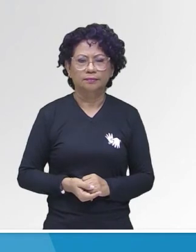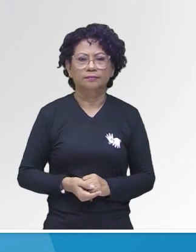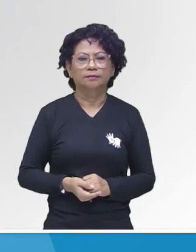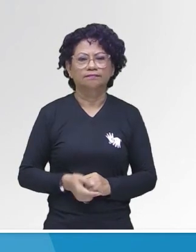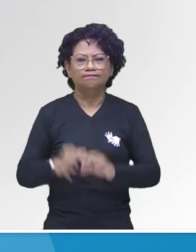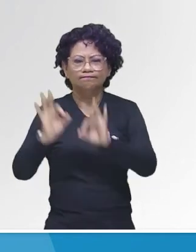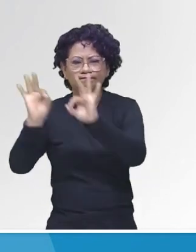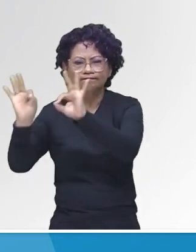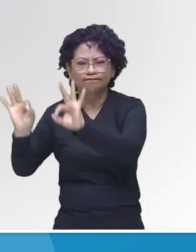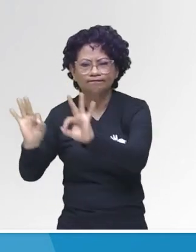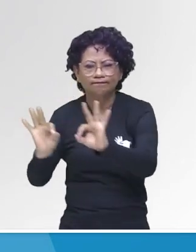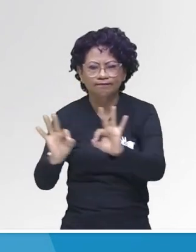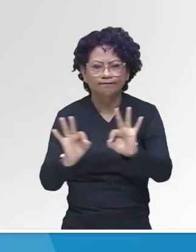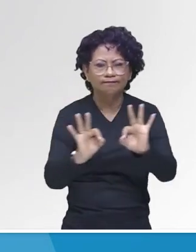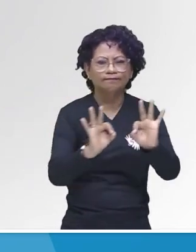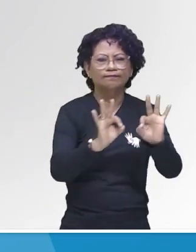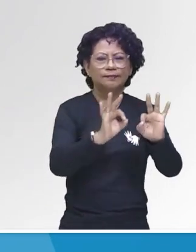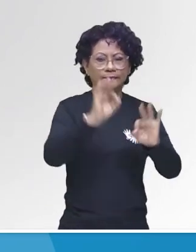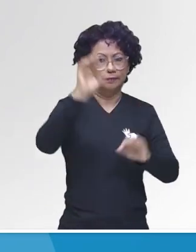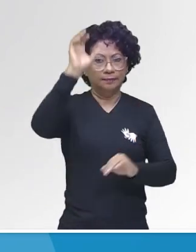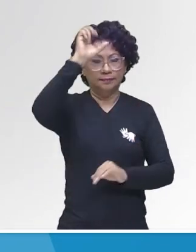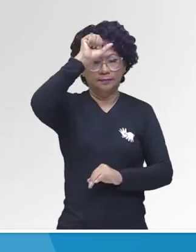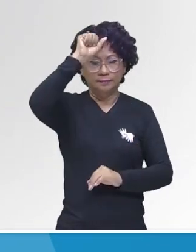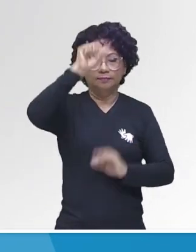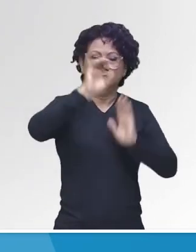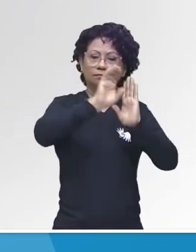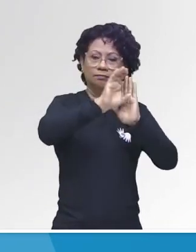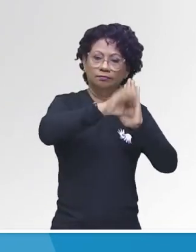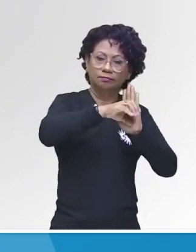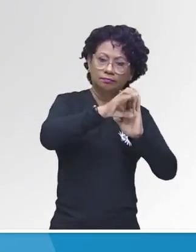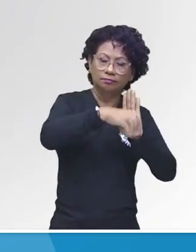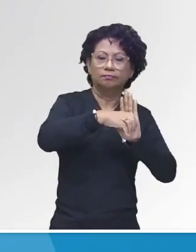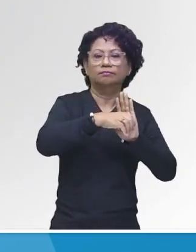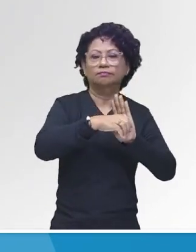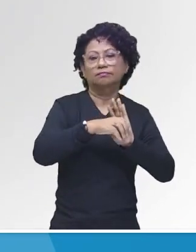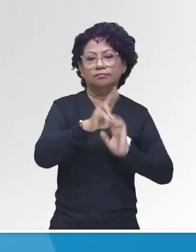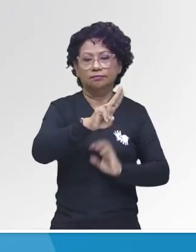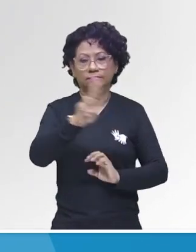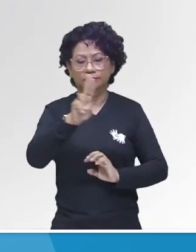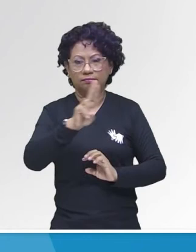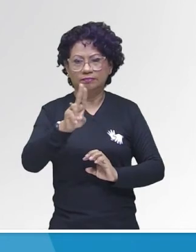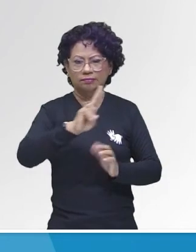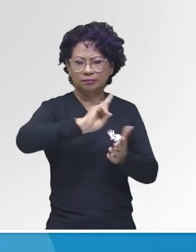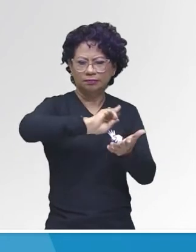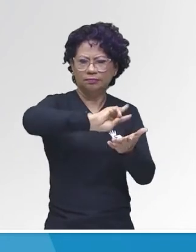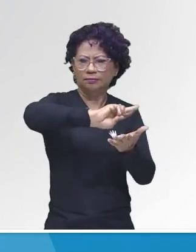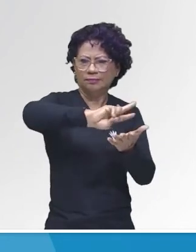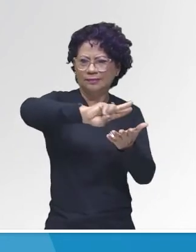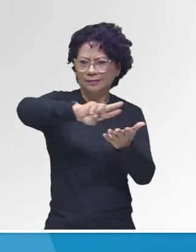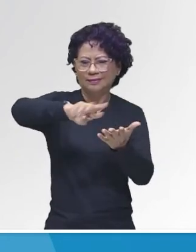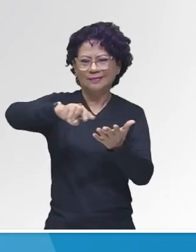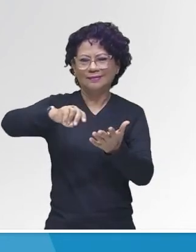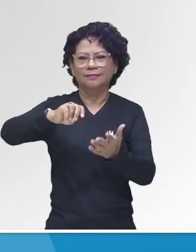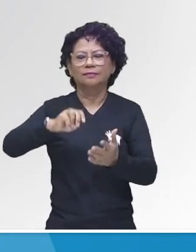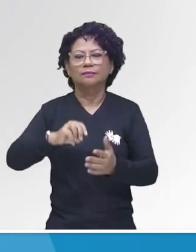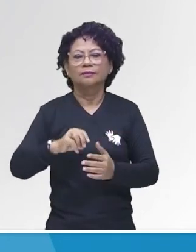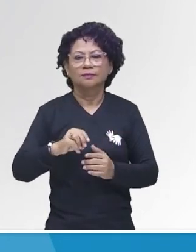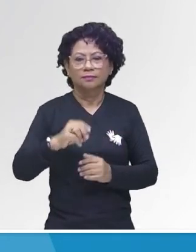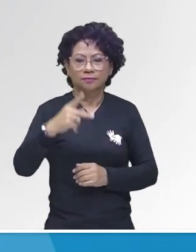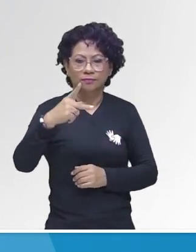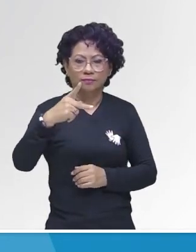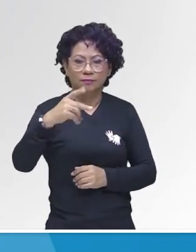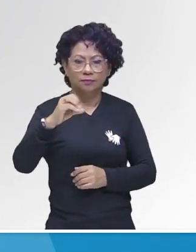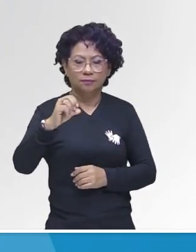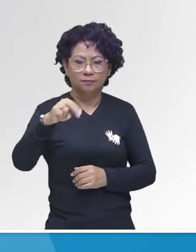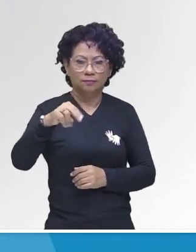aqui hoje vários conceitos, né, vários nomes diferentes com relação a essas posições, tanto dos pontos, quanto das retas, quanto dos